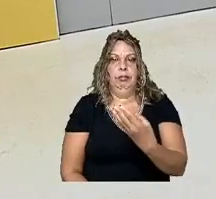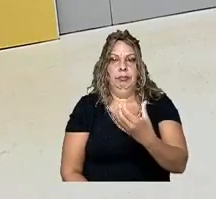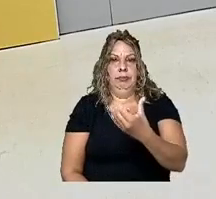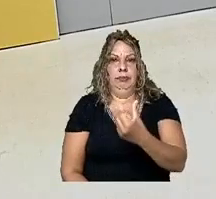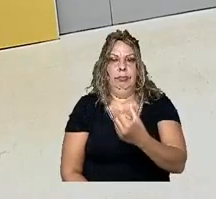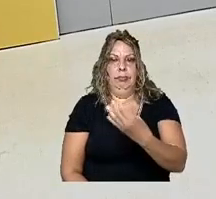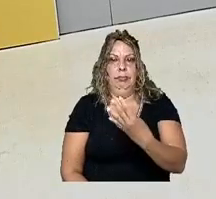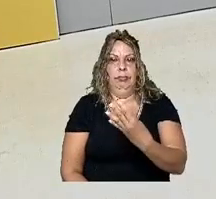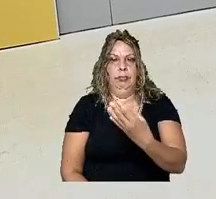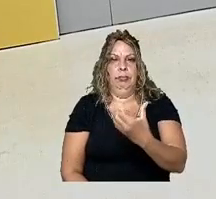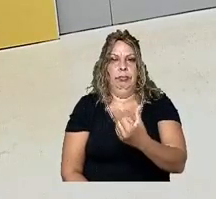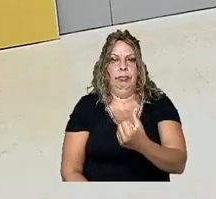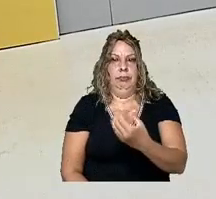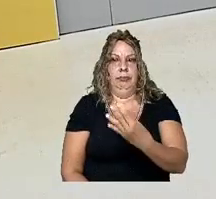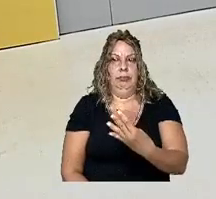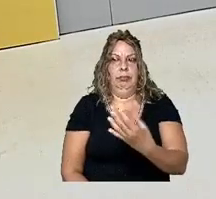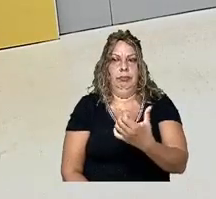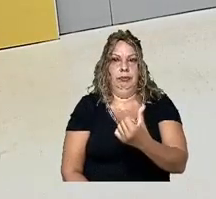46.